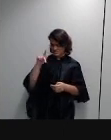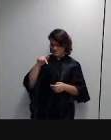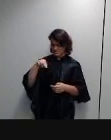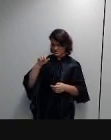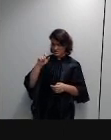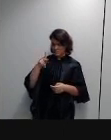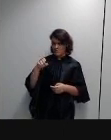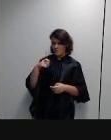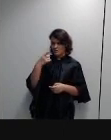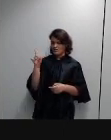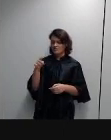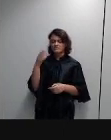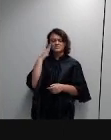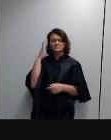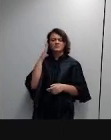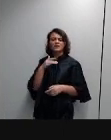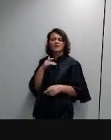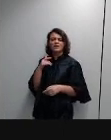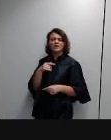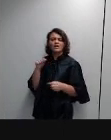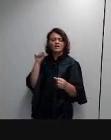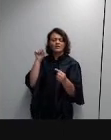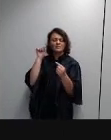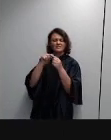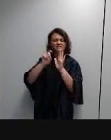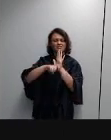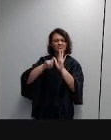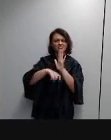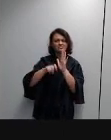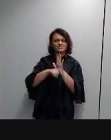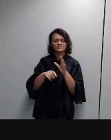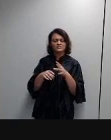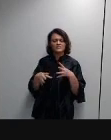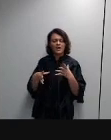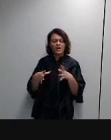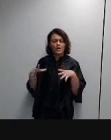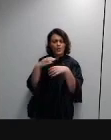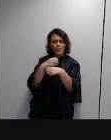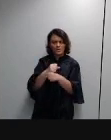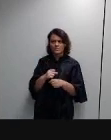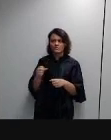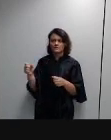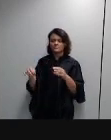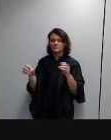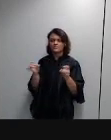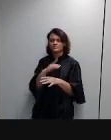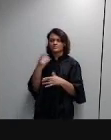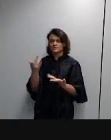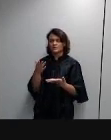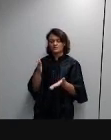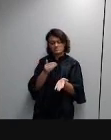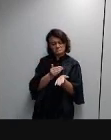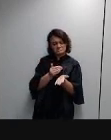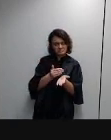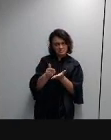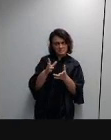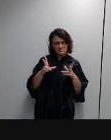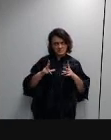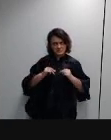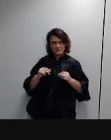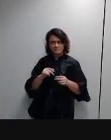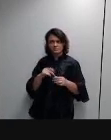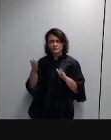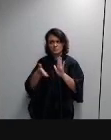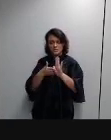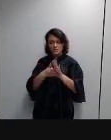a respeito da aplicação da taxa SELIC de forma composta E aí nós estamos entrar no mérito eu sei pelo voto que foi proposto encerado